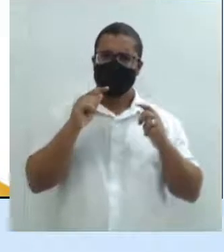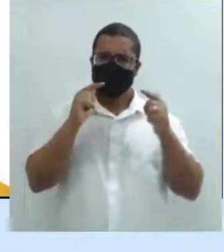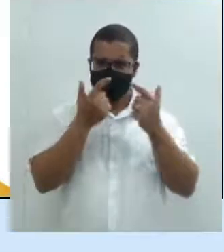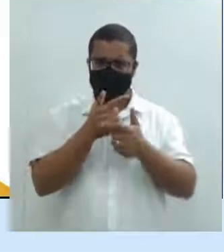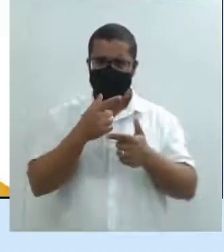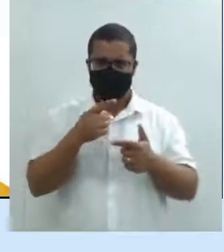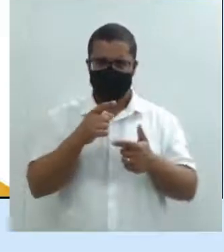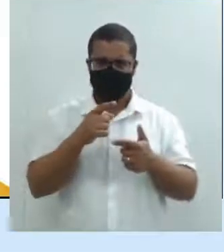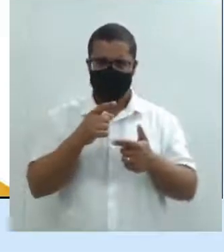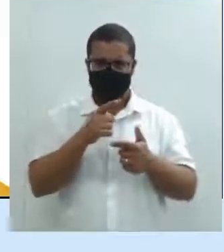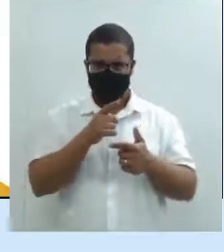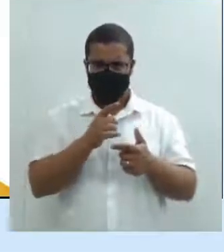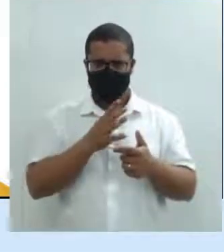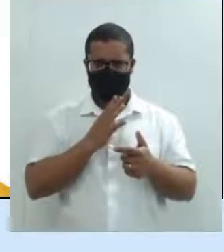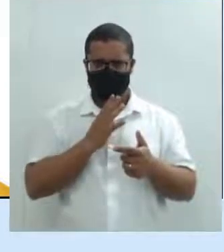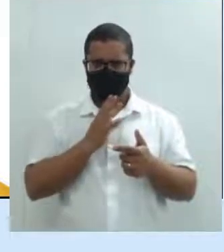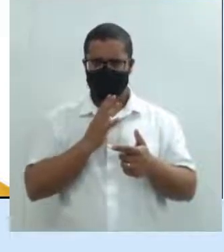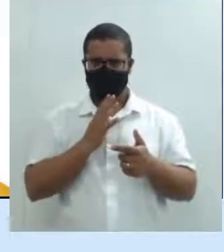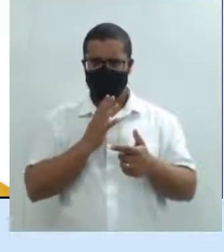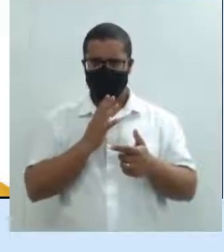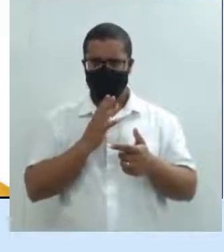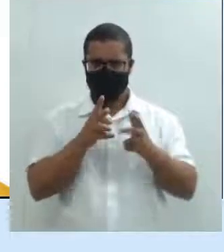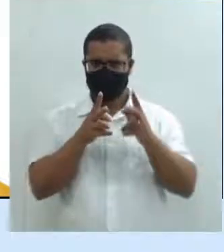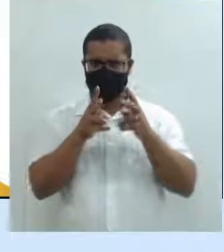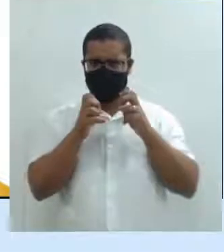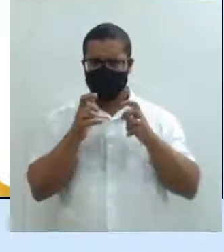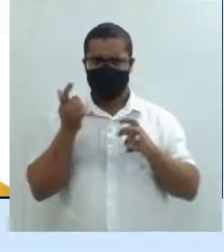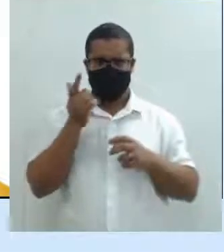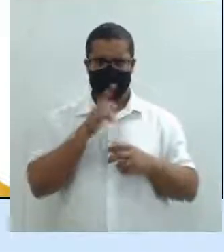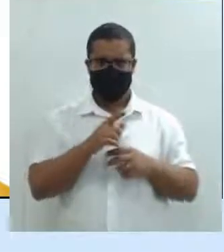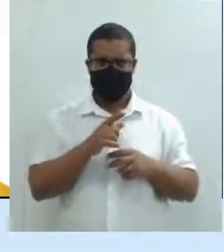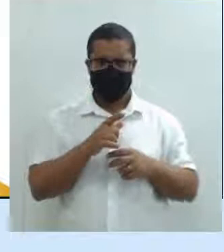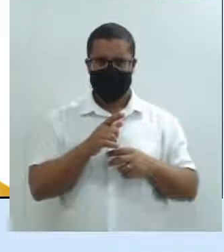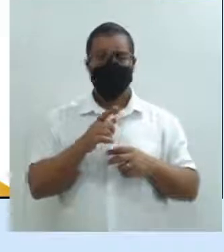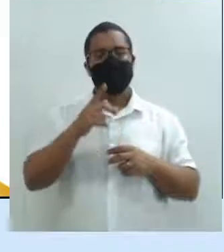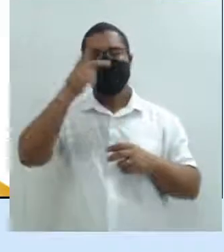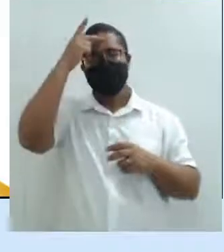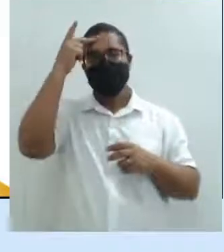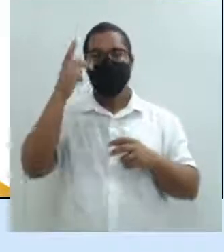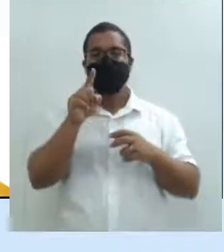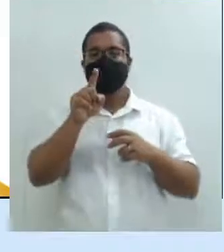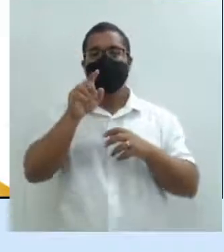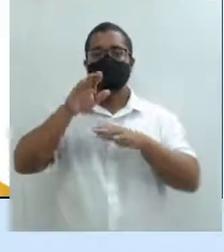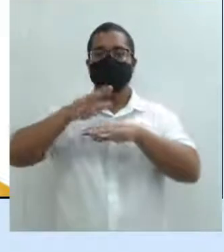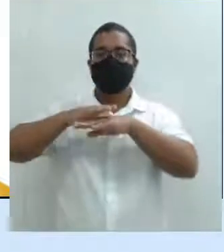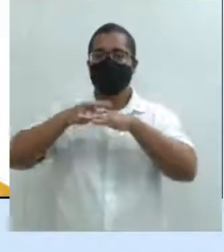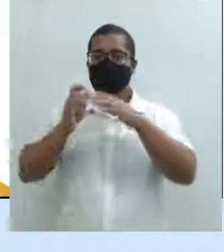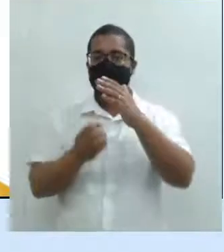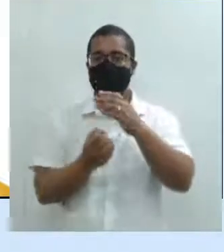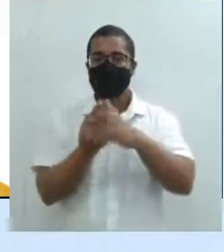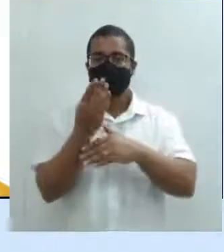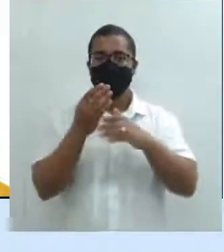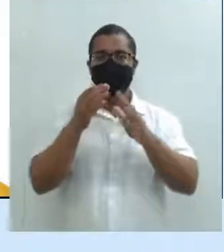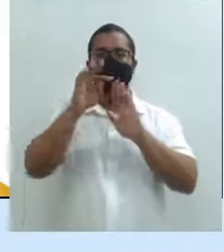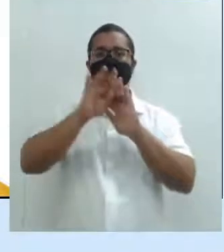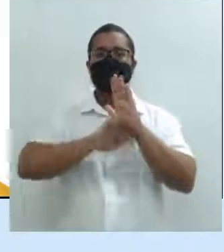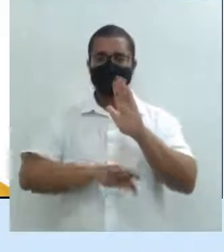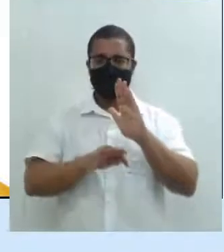deles? Você consegue perceber de que maneira as pessoas que criaram esses gêneros